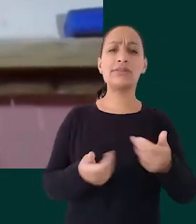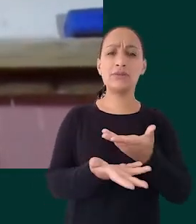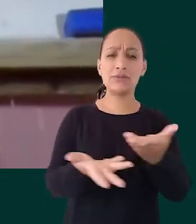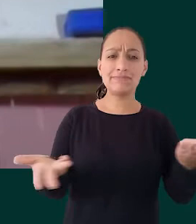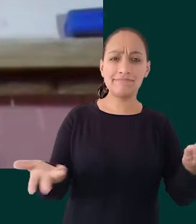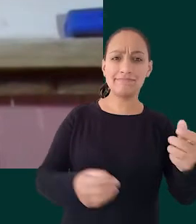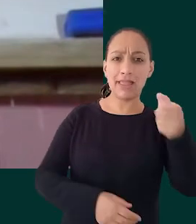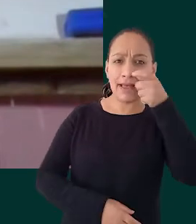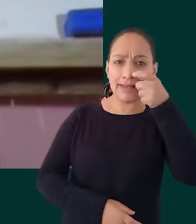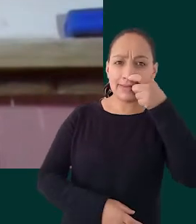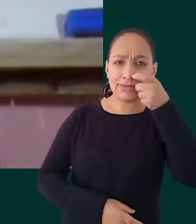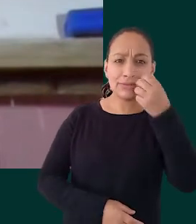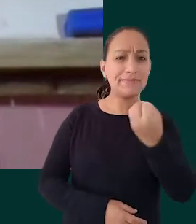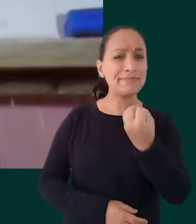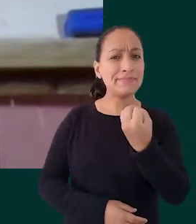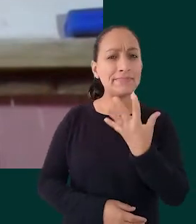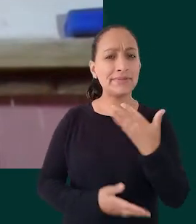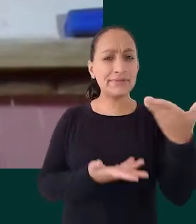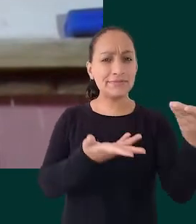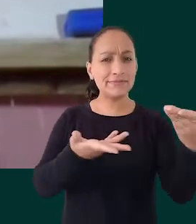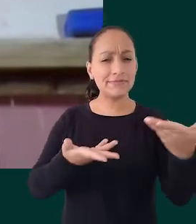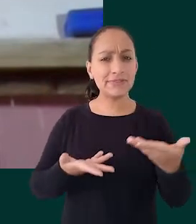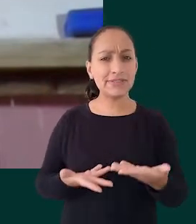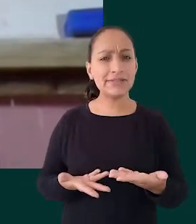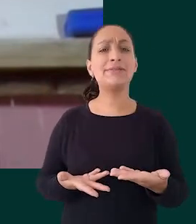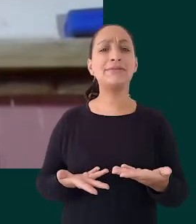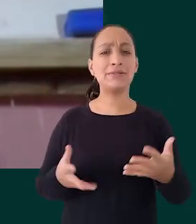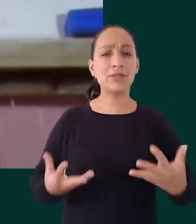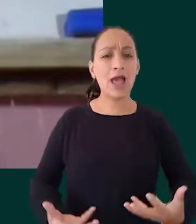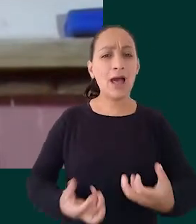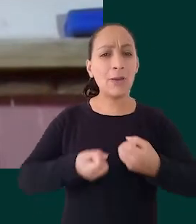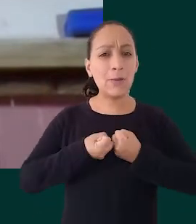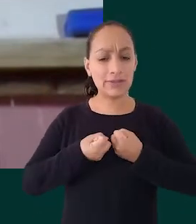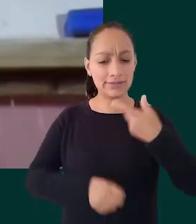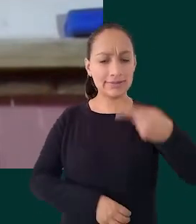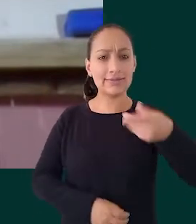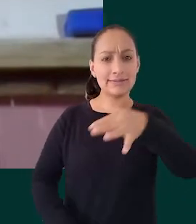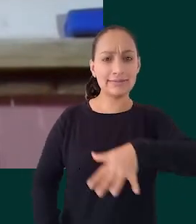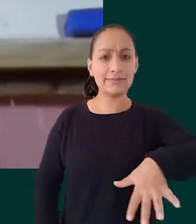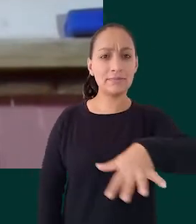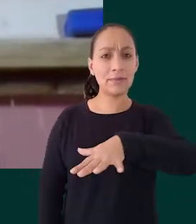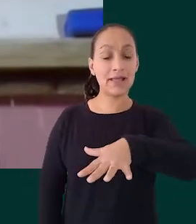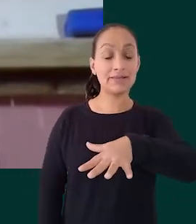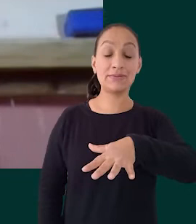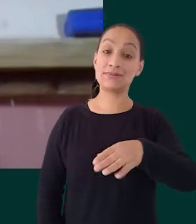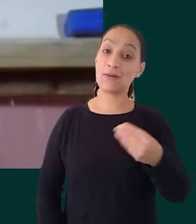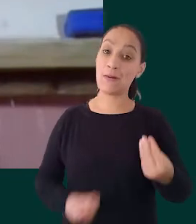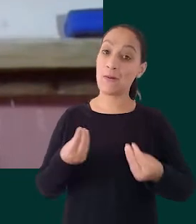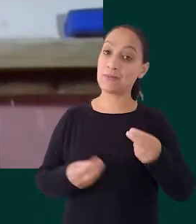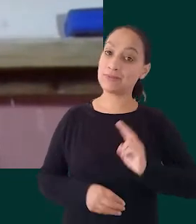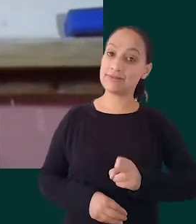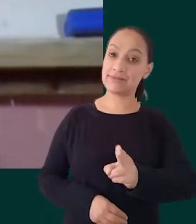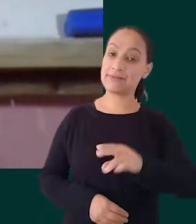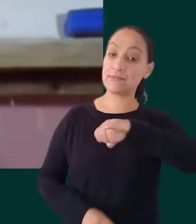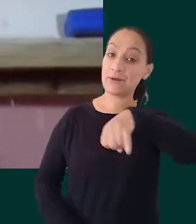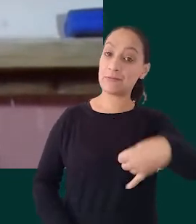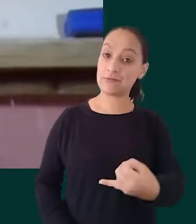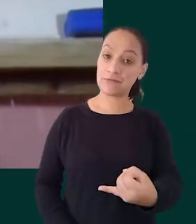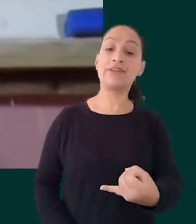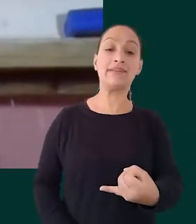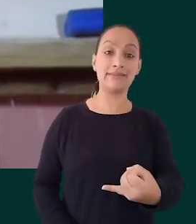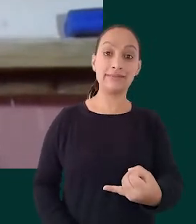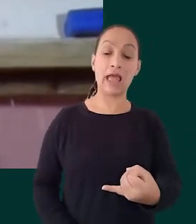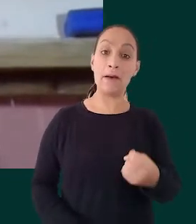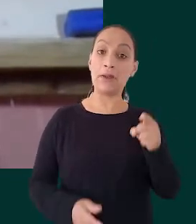sejam super bem-vindos, acolhidos aqui no nosso espaço. E como sempre, vamos aproveitar para tirar